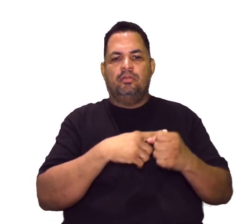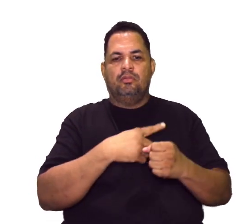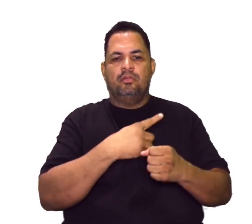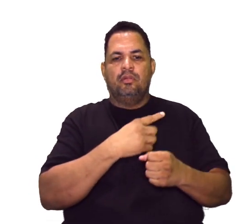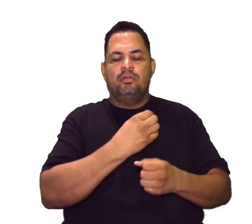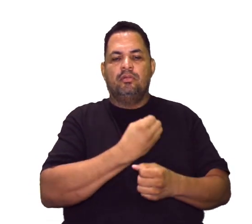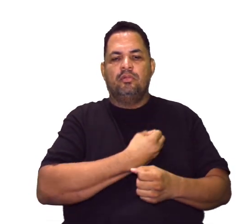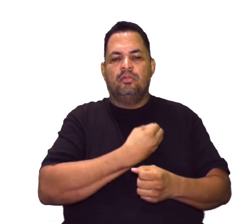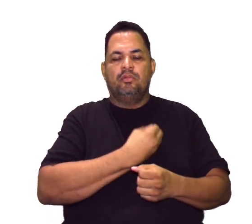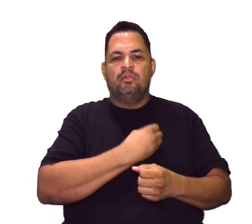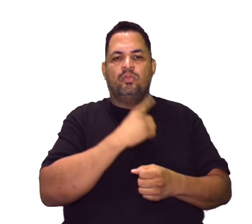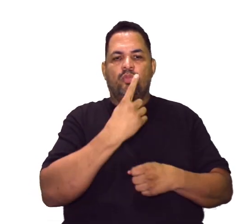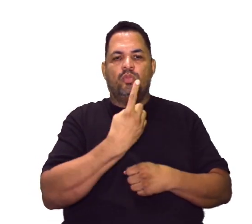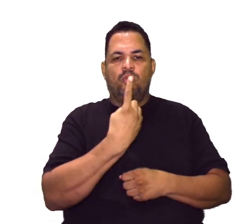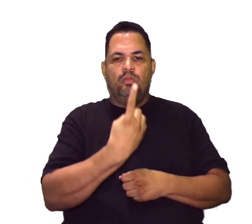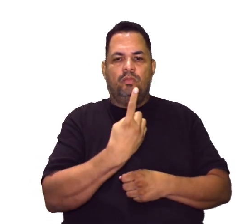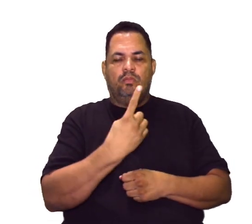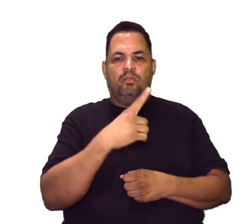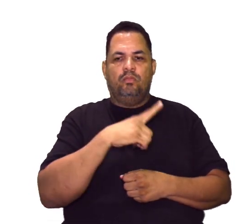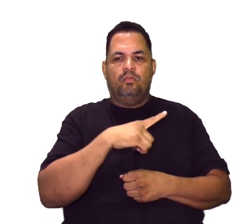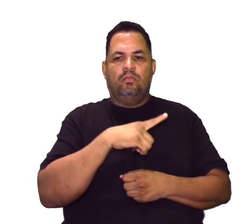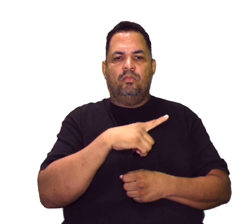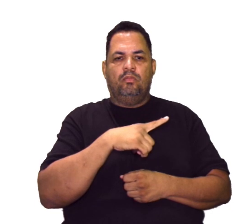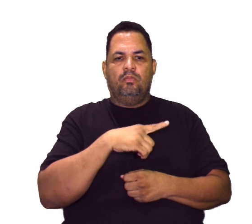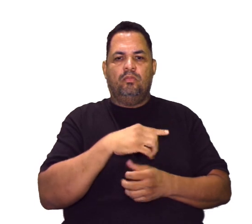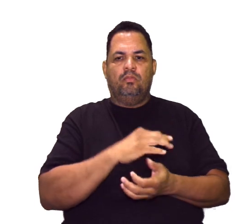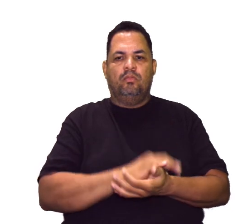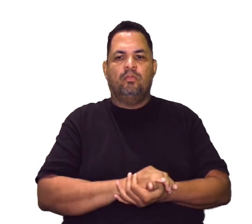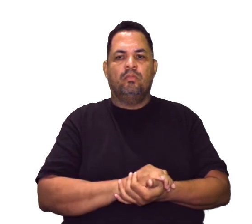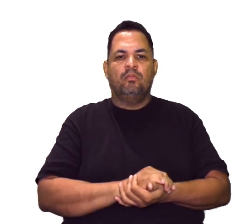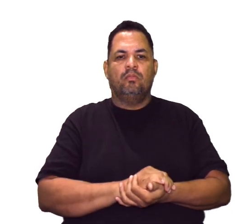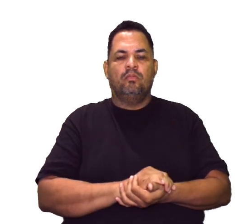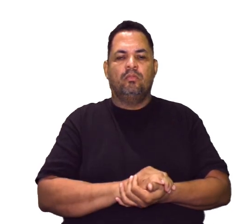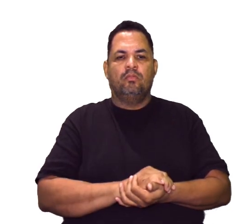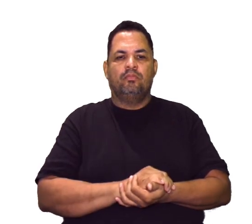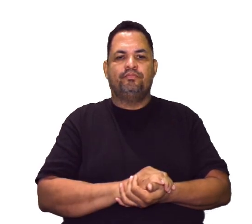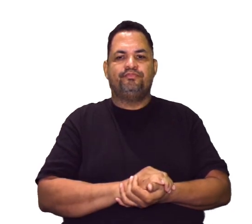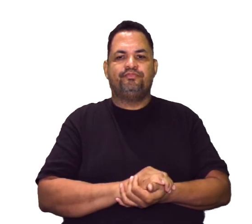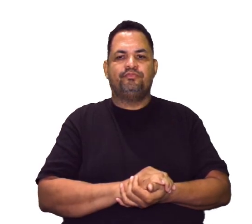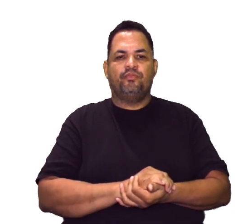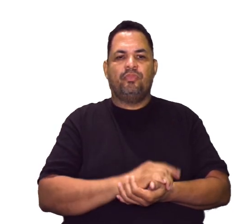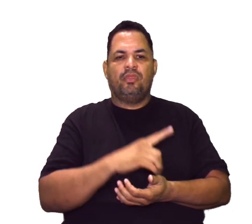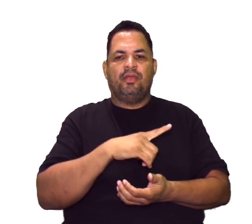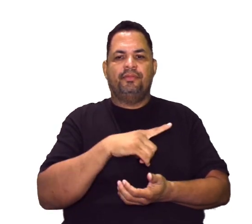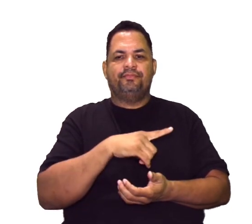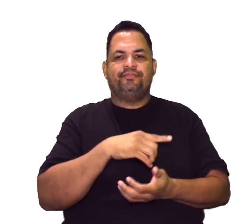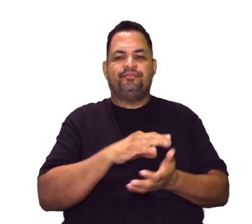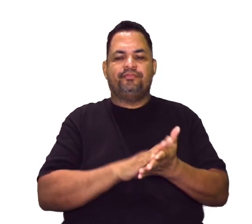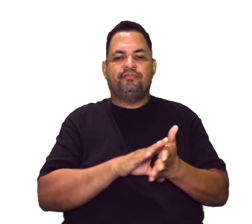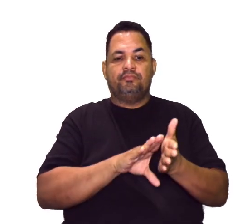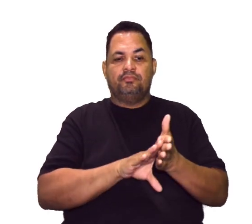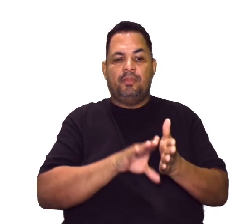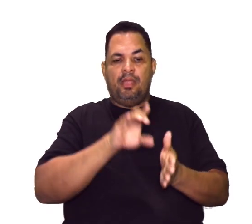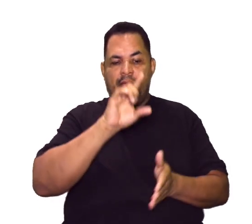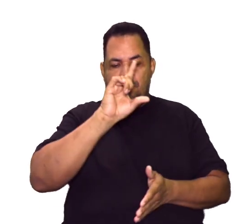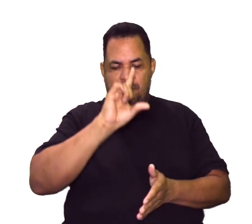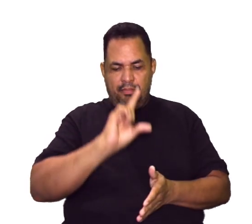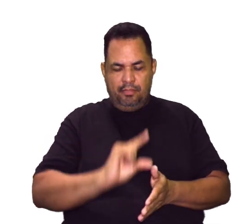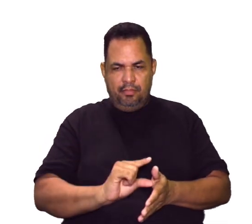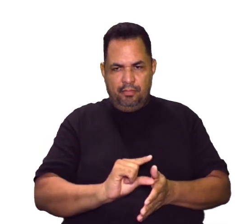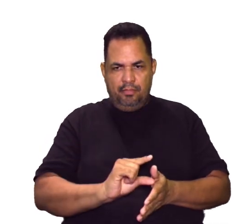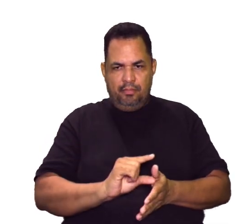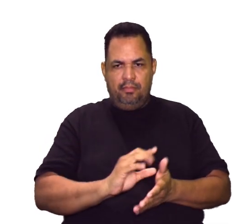olha só, ele está do lado eletropositivo. Ele tem menos